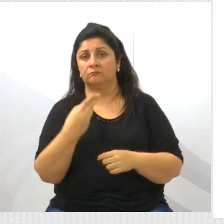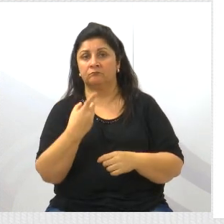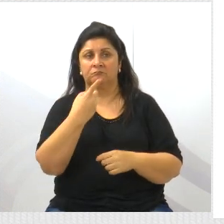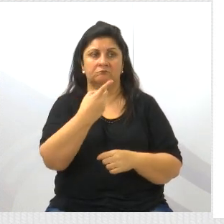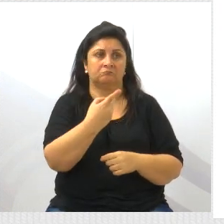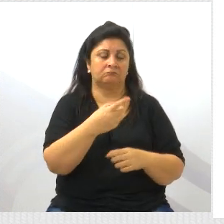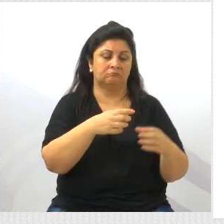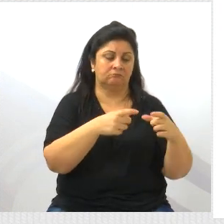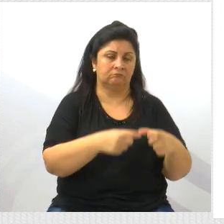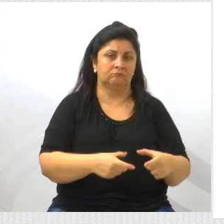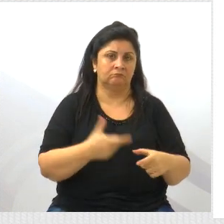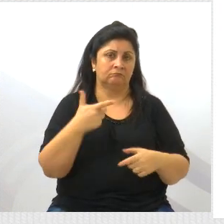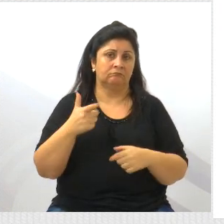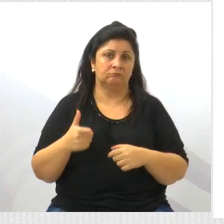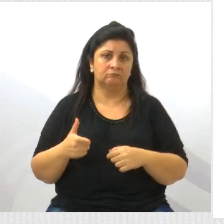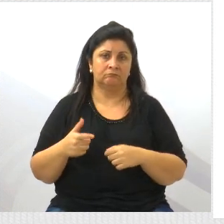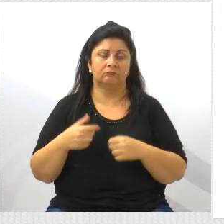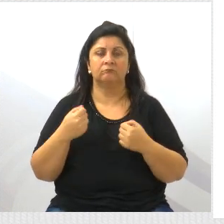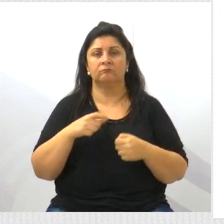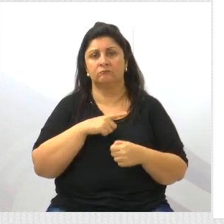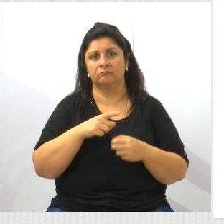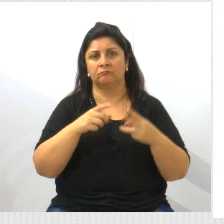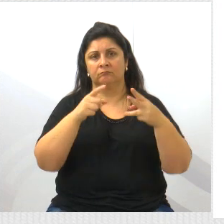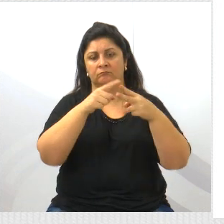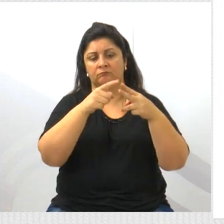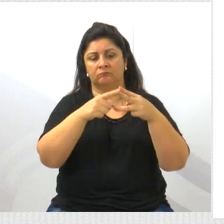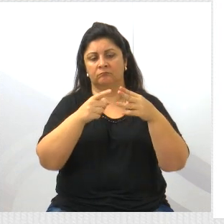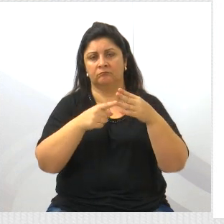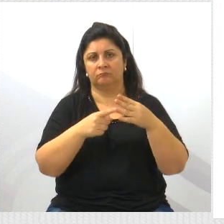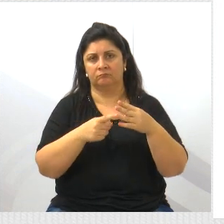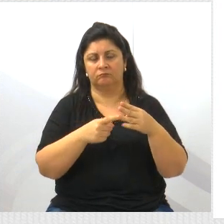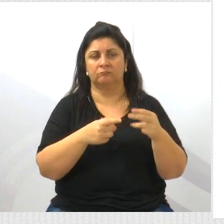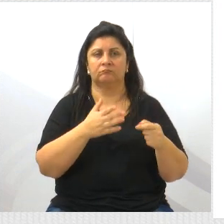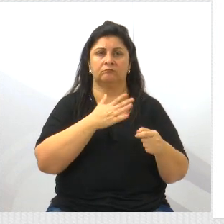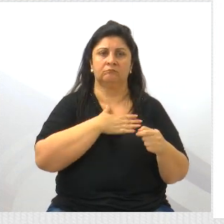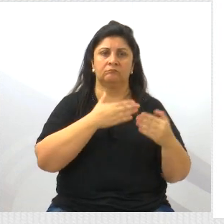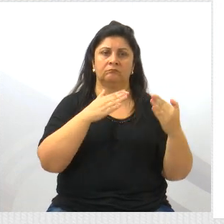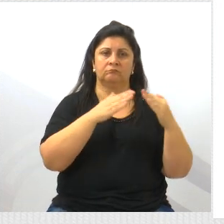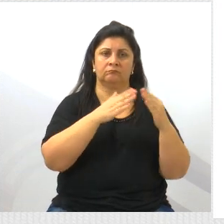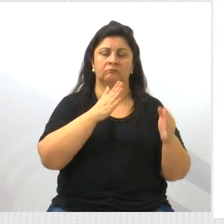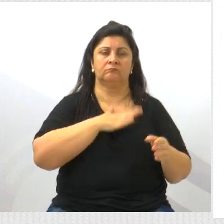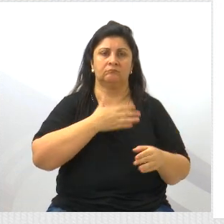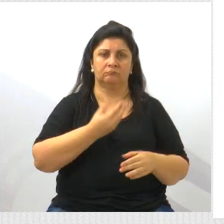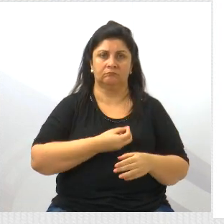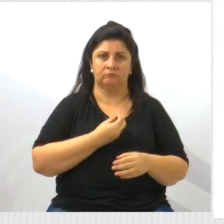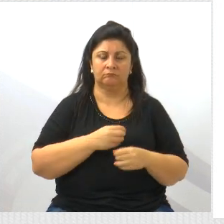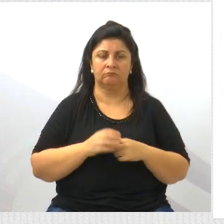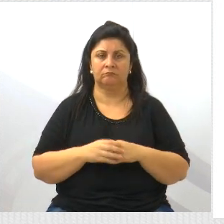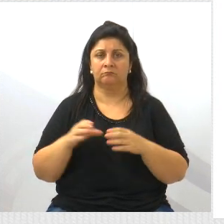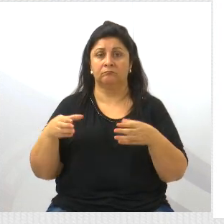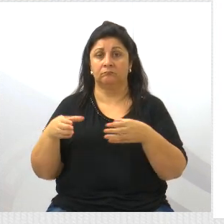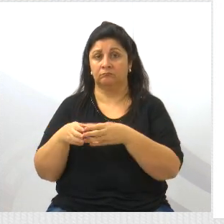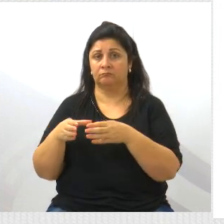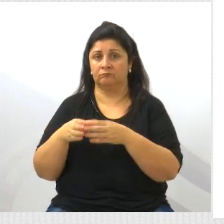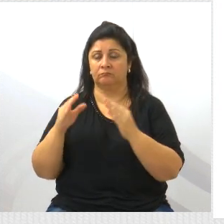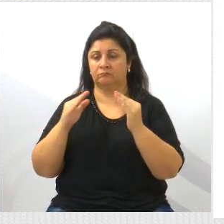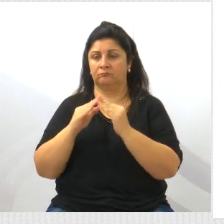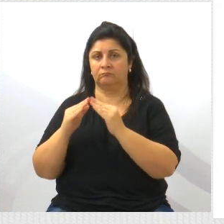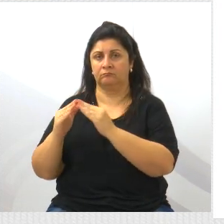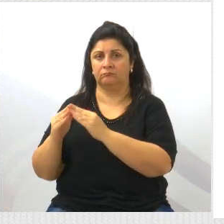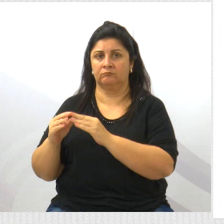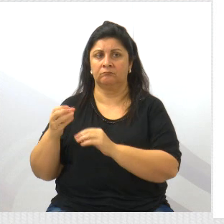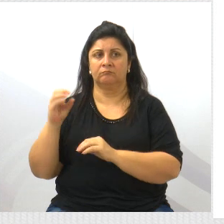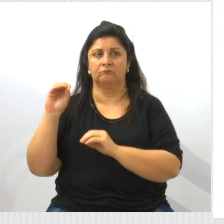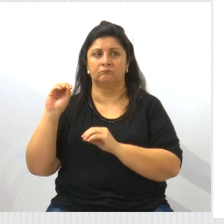Ele vai ter que se enquadrar numa das 3 categorias, que é Minha Casa Minha Vida, associação de moradores e bairros